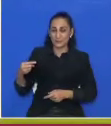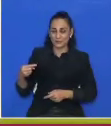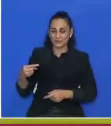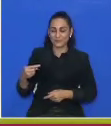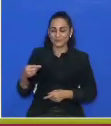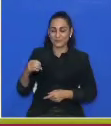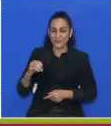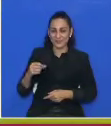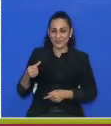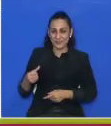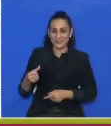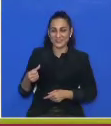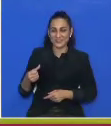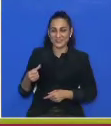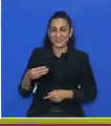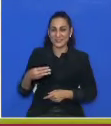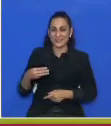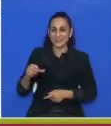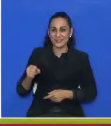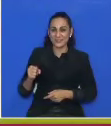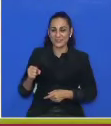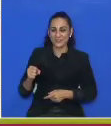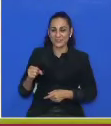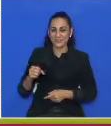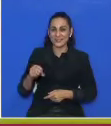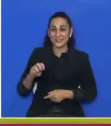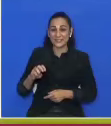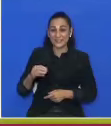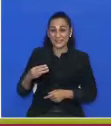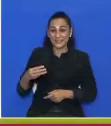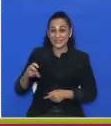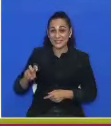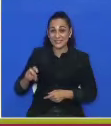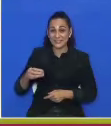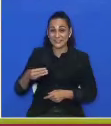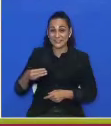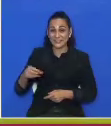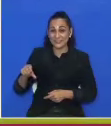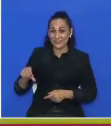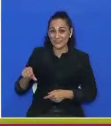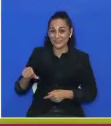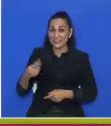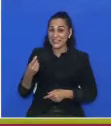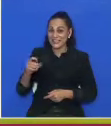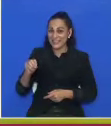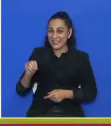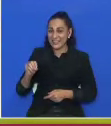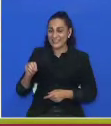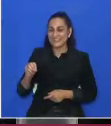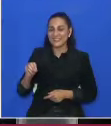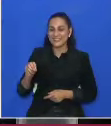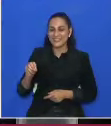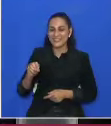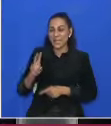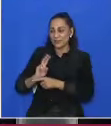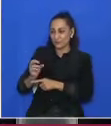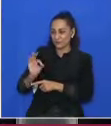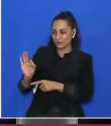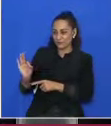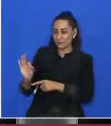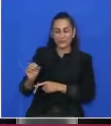31, 06, 38, 35, 39 e 10.